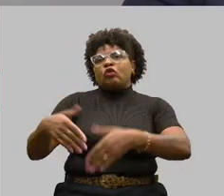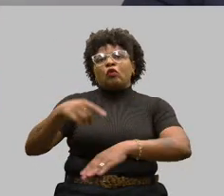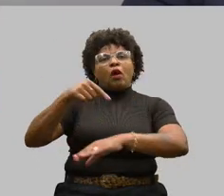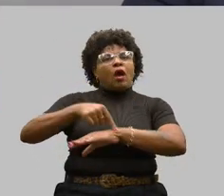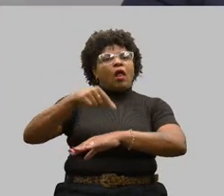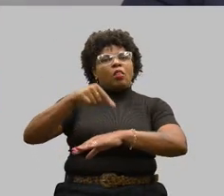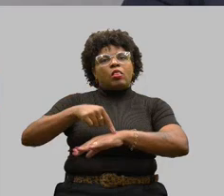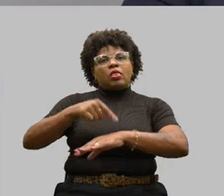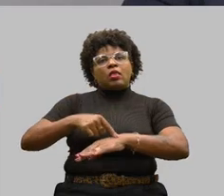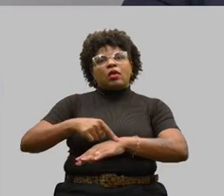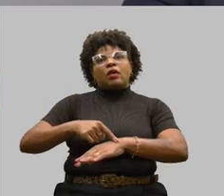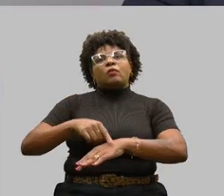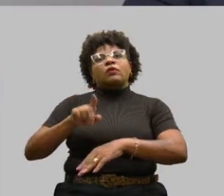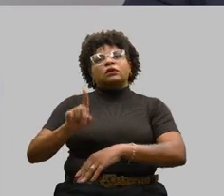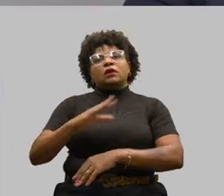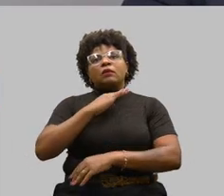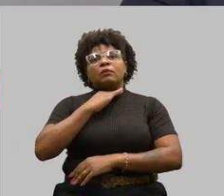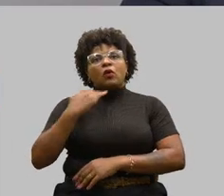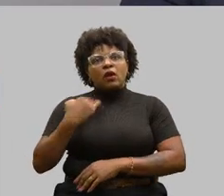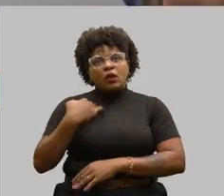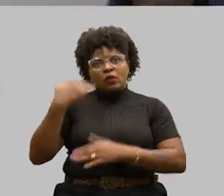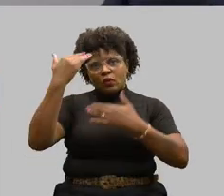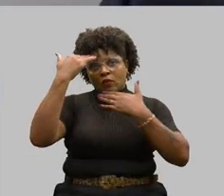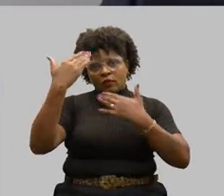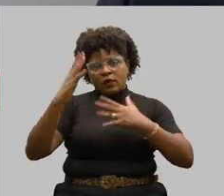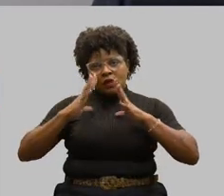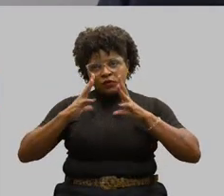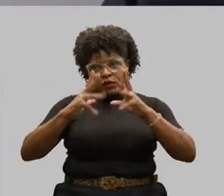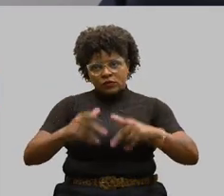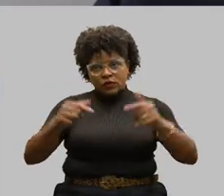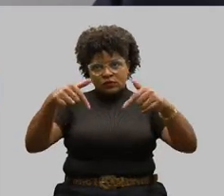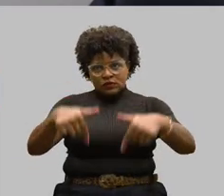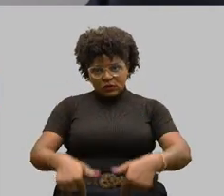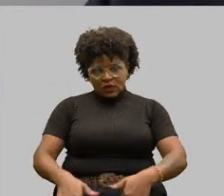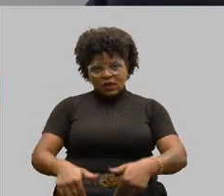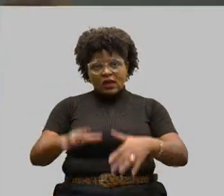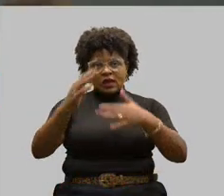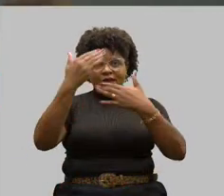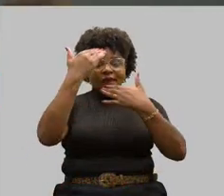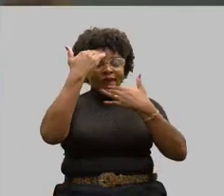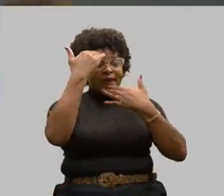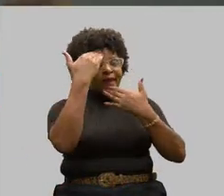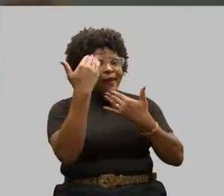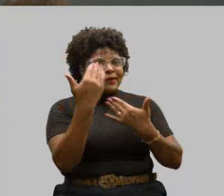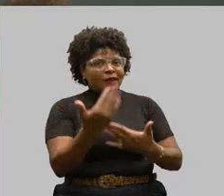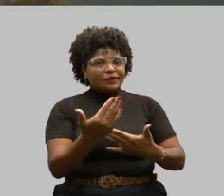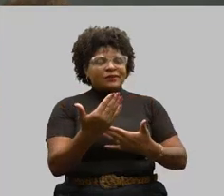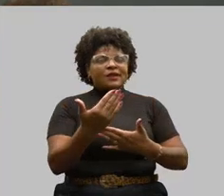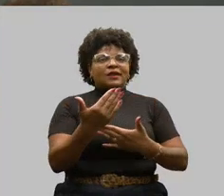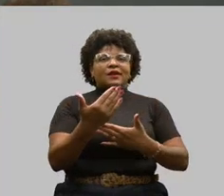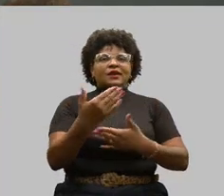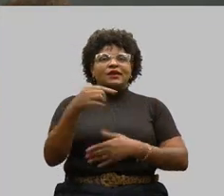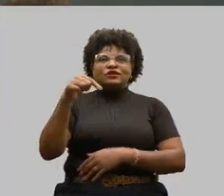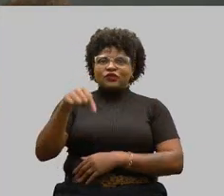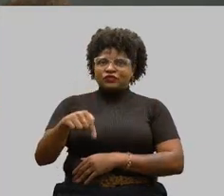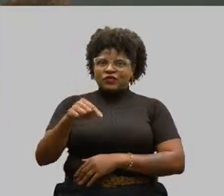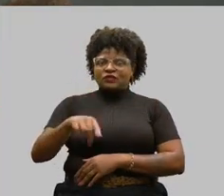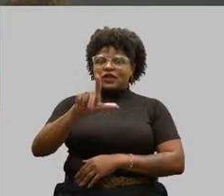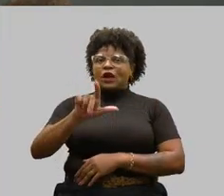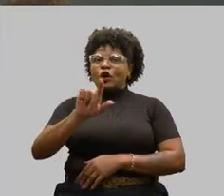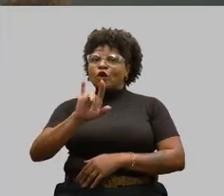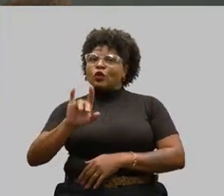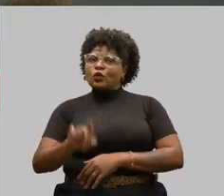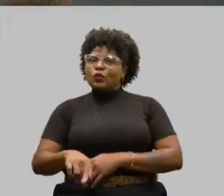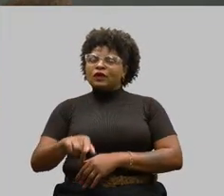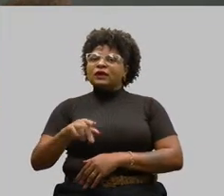viu Muito obrigado a todos muito obrigado Eu que agradeço Dr Luiz Artur pelas belas palavras a bela